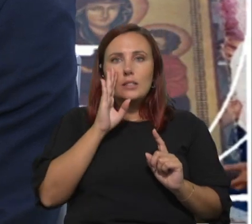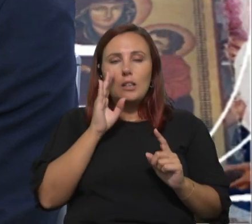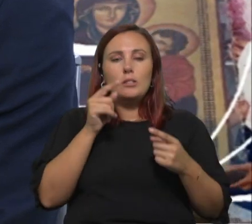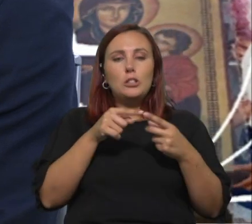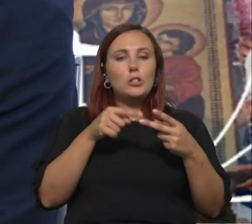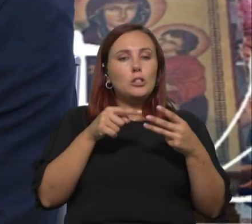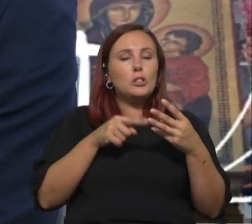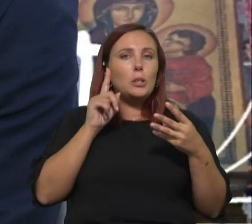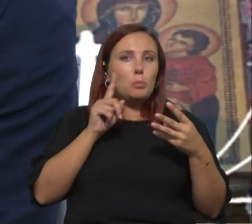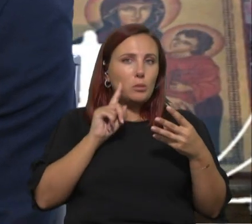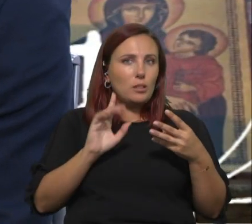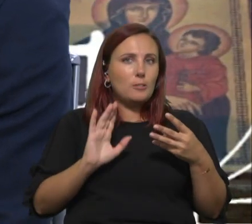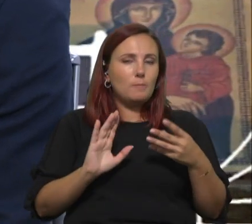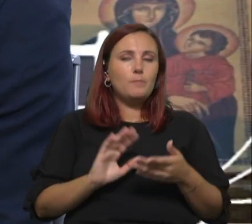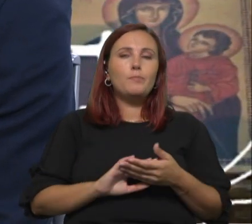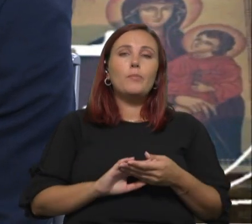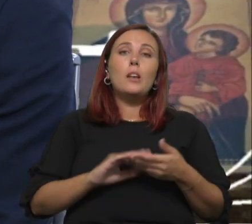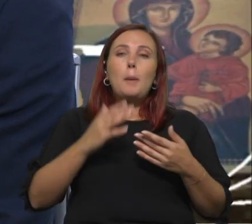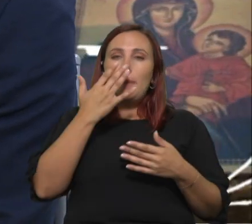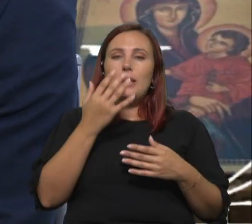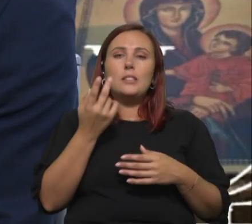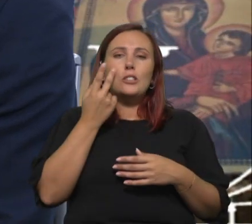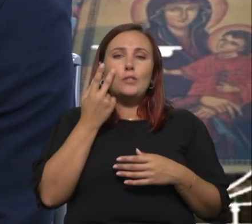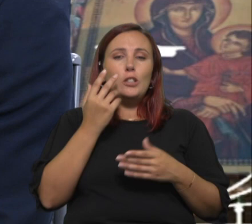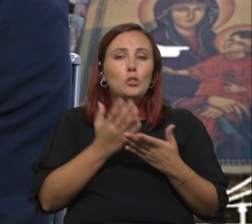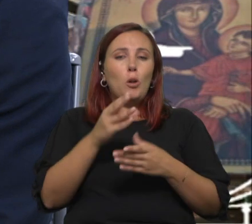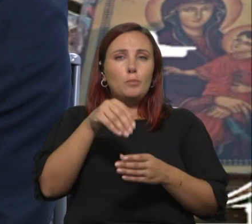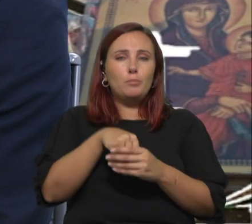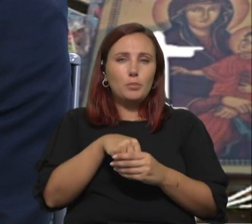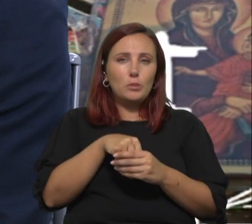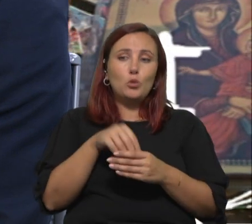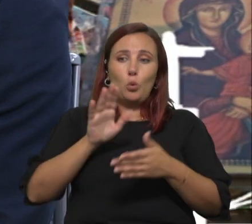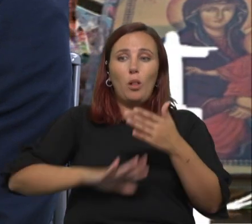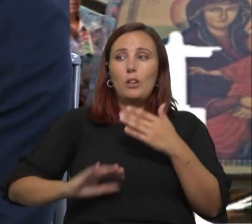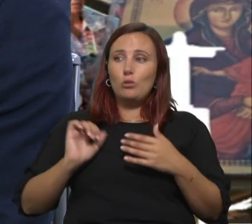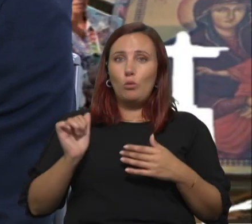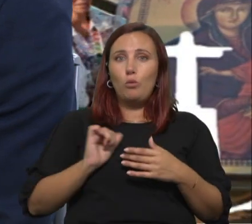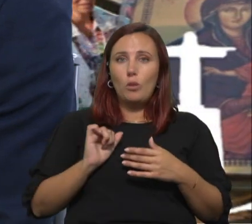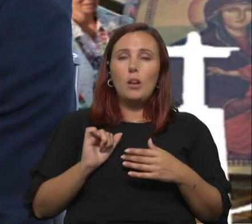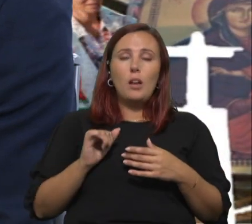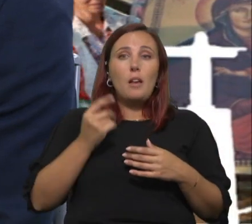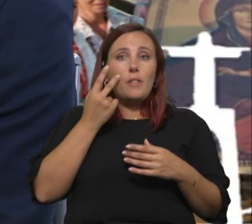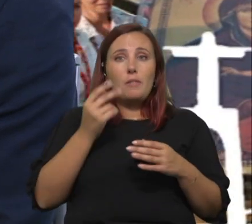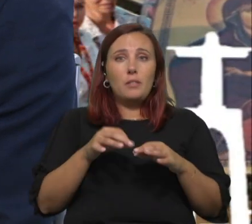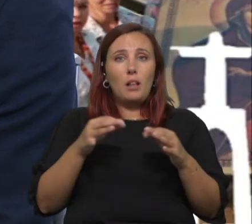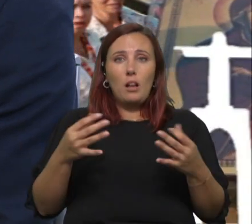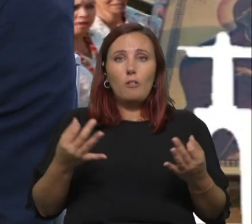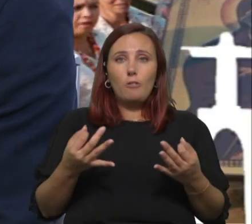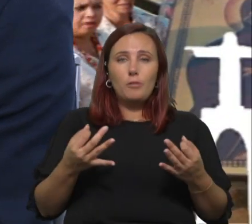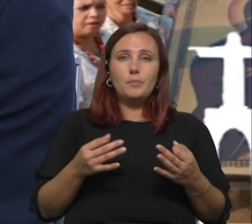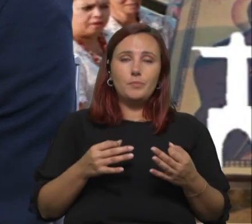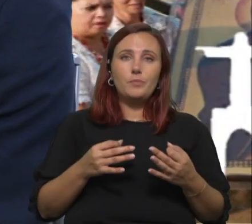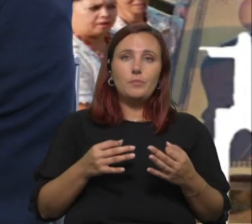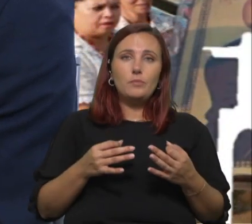não propriamente ao modo. E eu parece-me que na vida da escola, nós no Sagrado vivemos muito esta realidade. Existem um